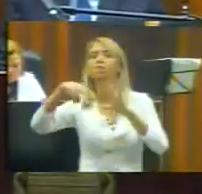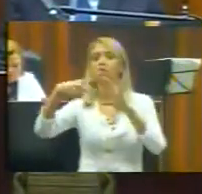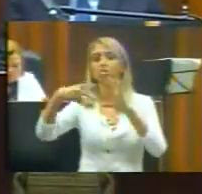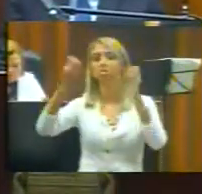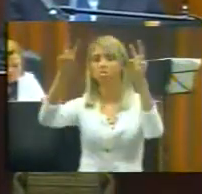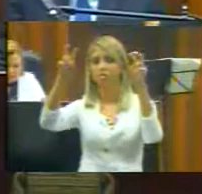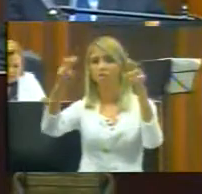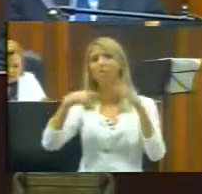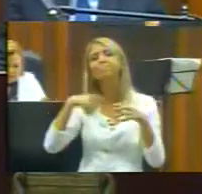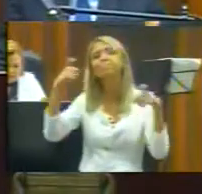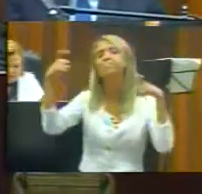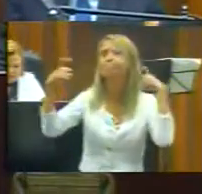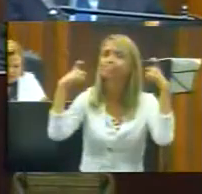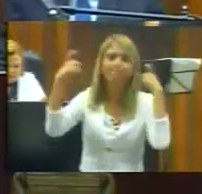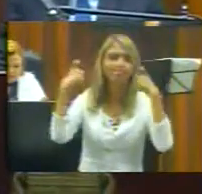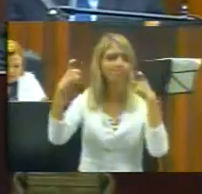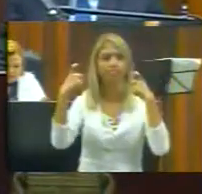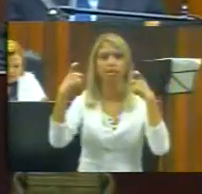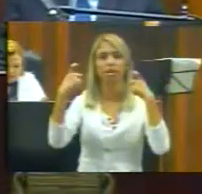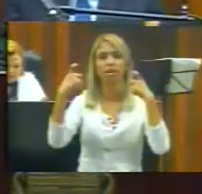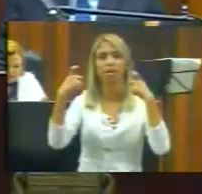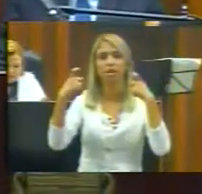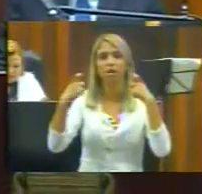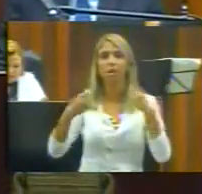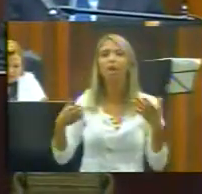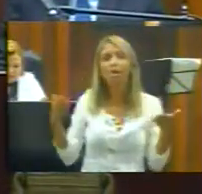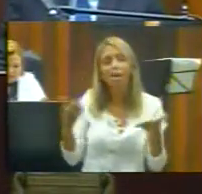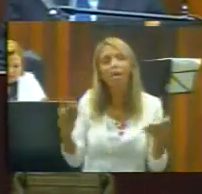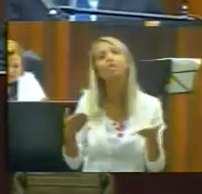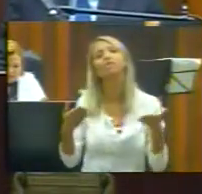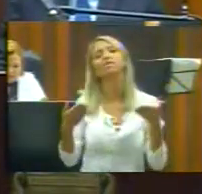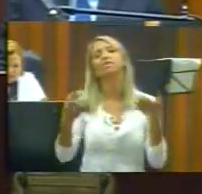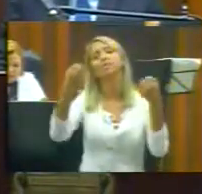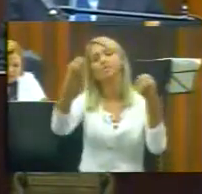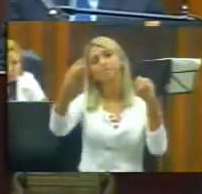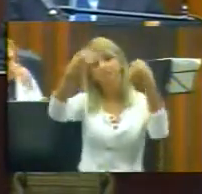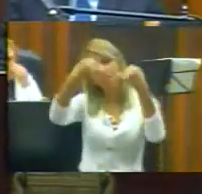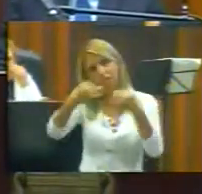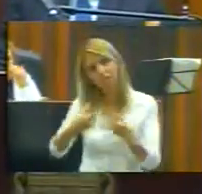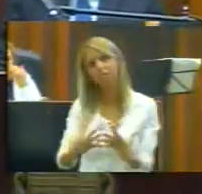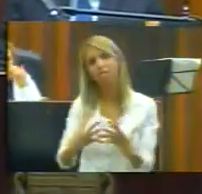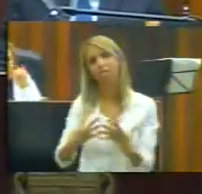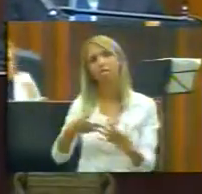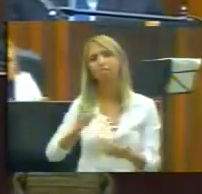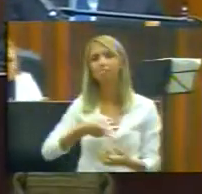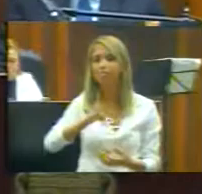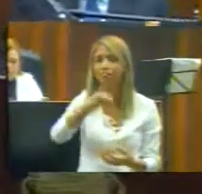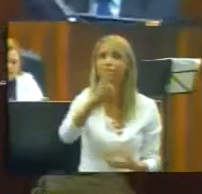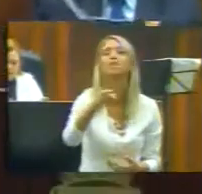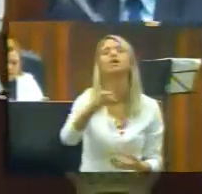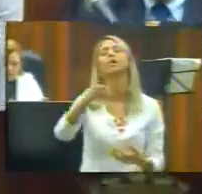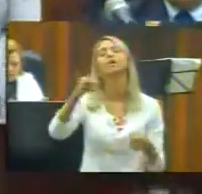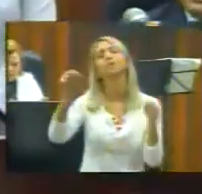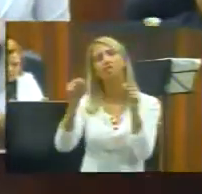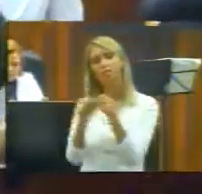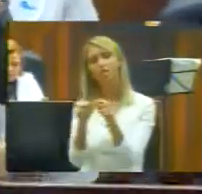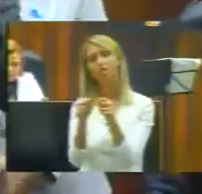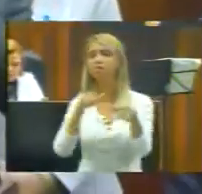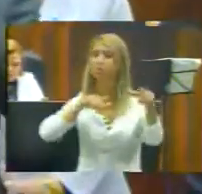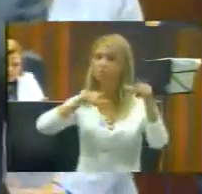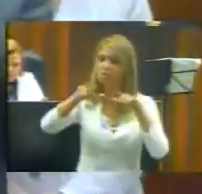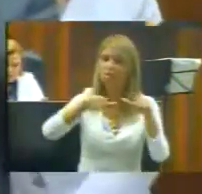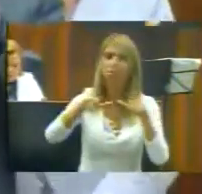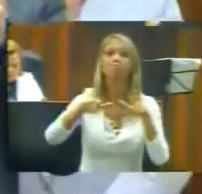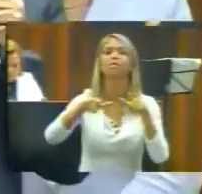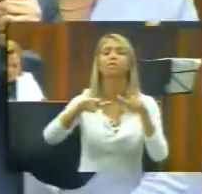me preocupo muito com isso. Essa é a minha mensagem para vocês. Façam os seus trabalhos, suas proposições.